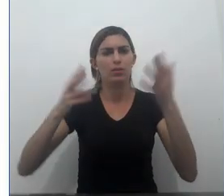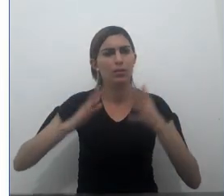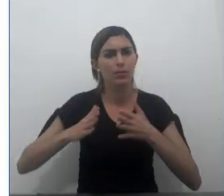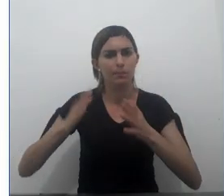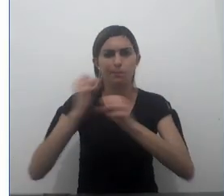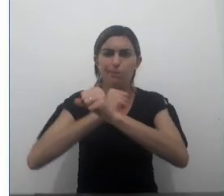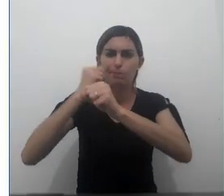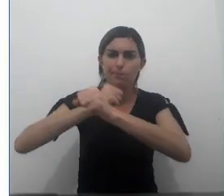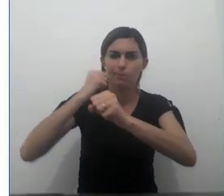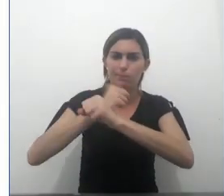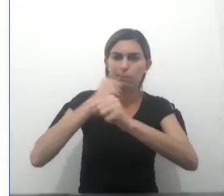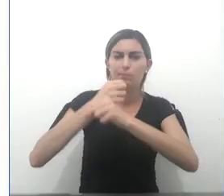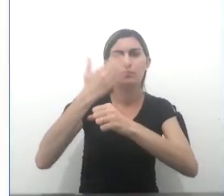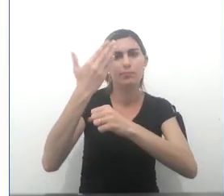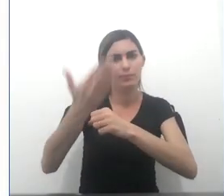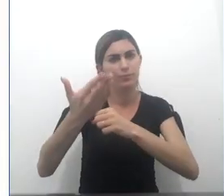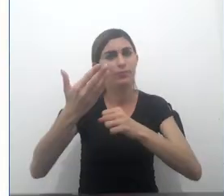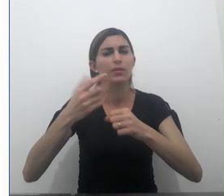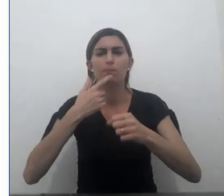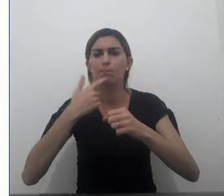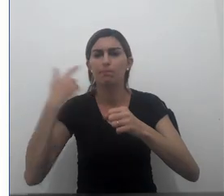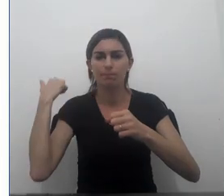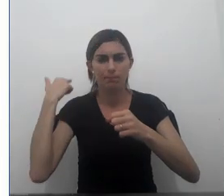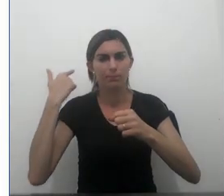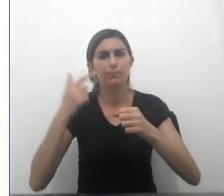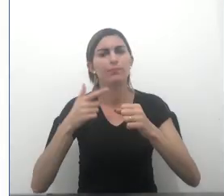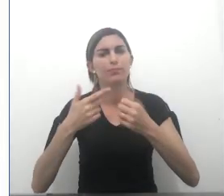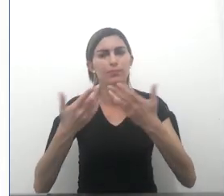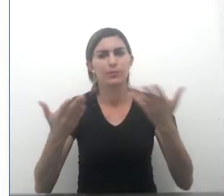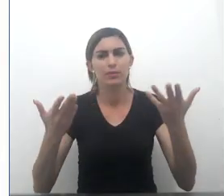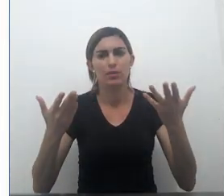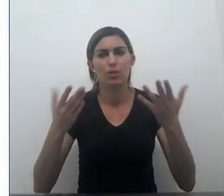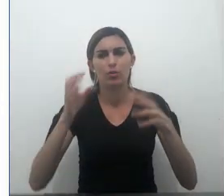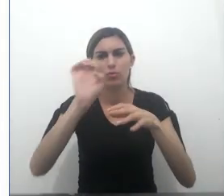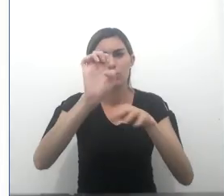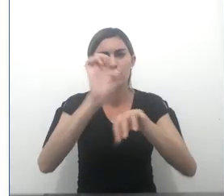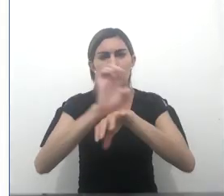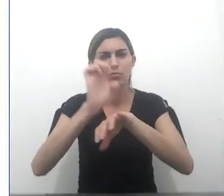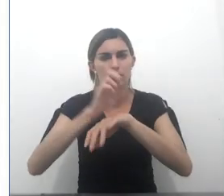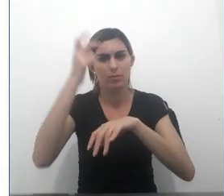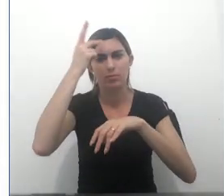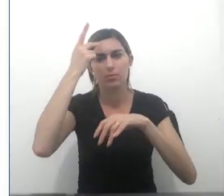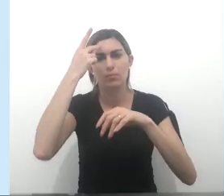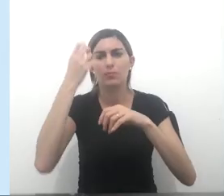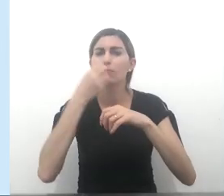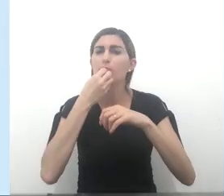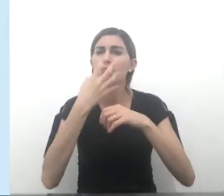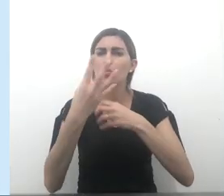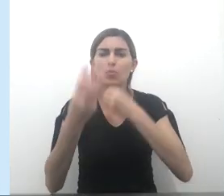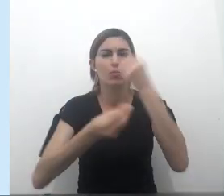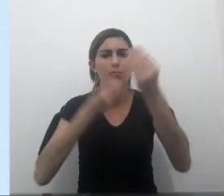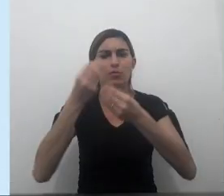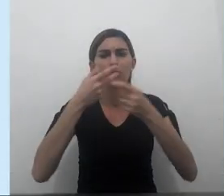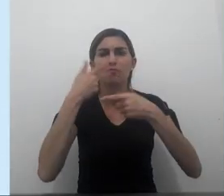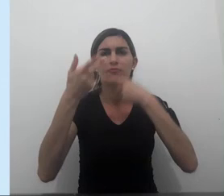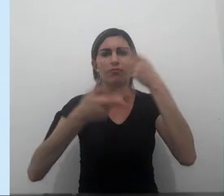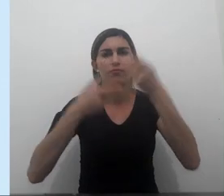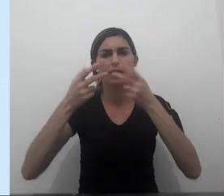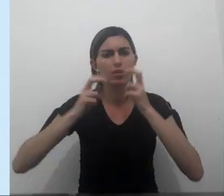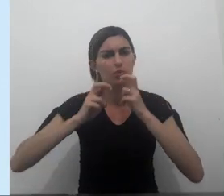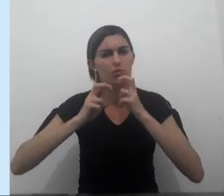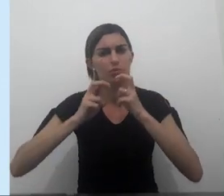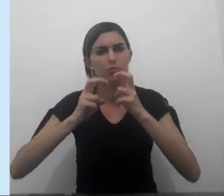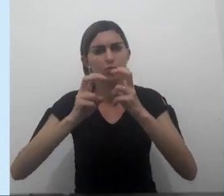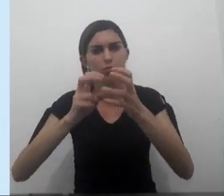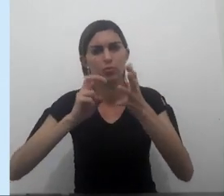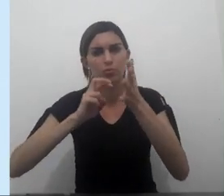uma ferrovia sendo construída mais recentemente, ok? No estado de São Paulo. Bom, gente, como estamos falando de